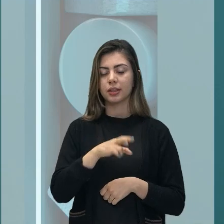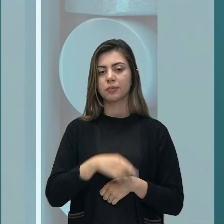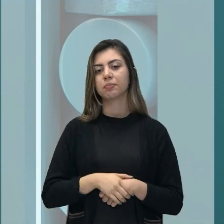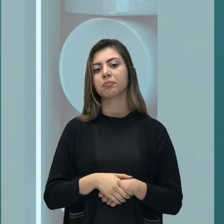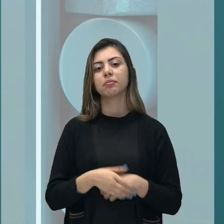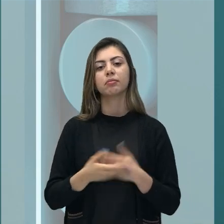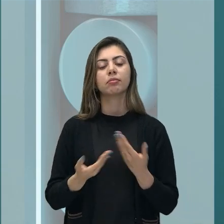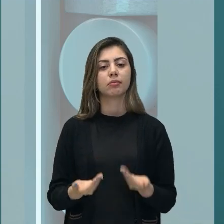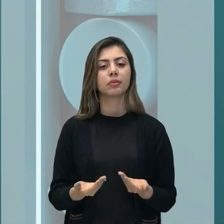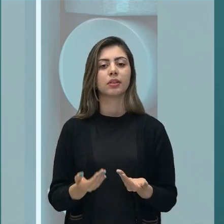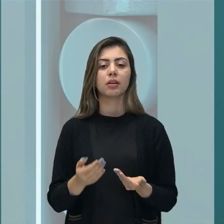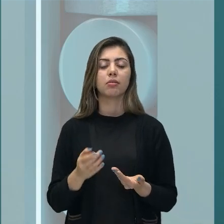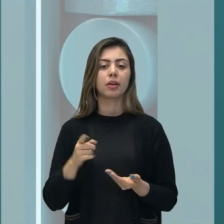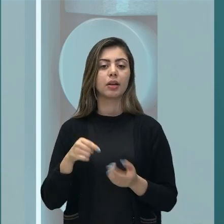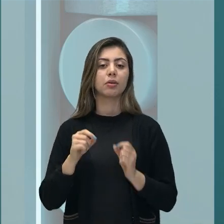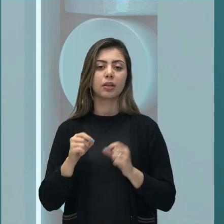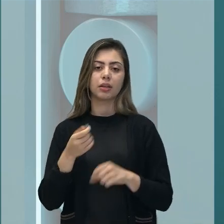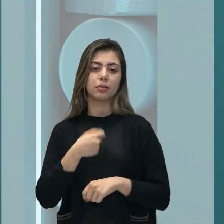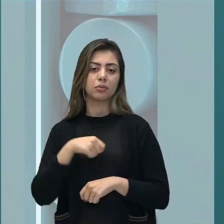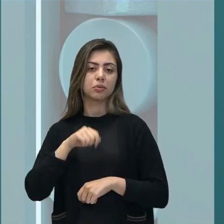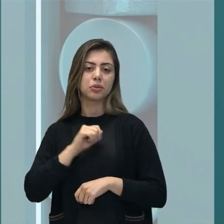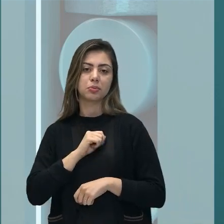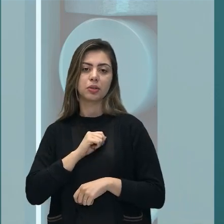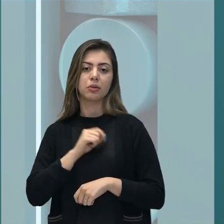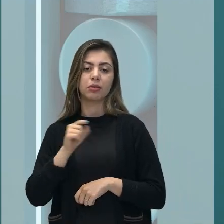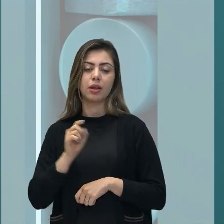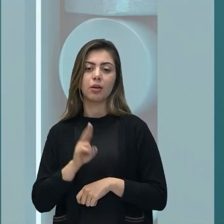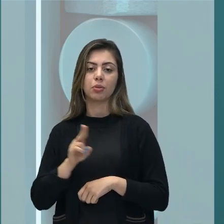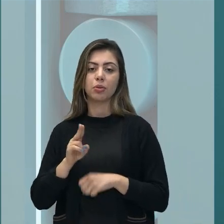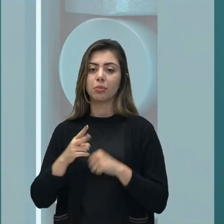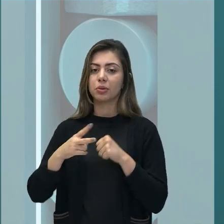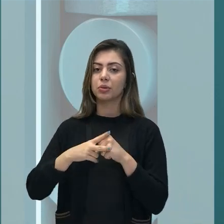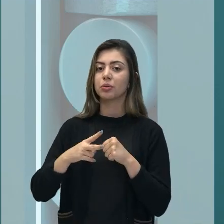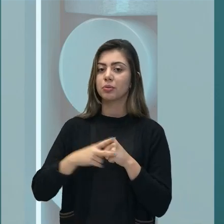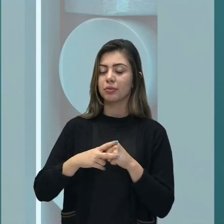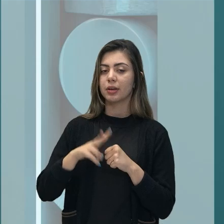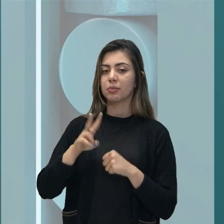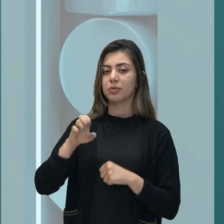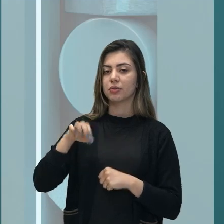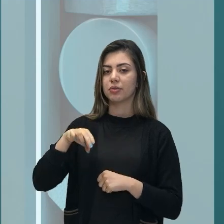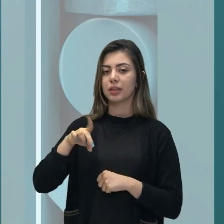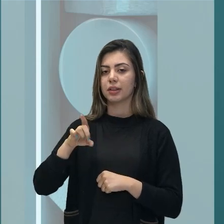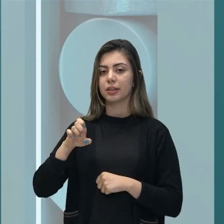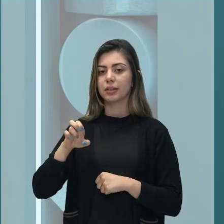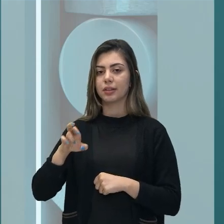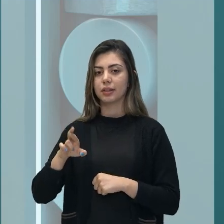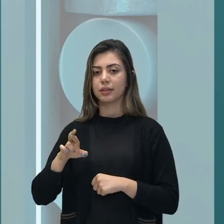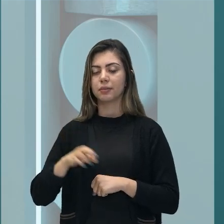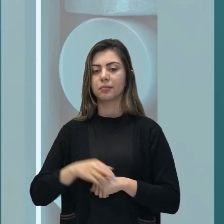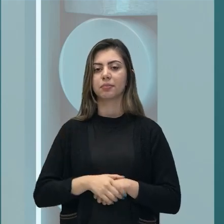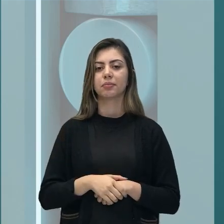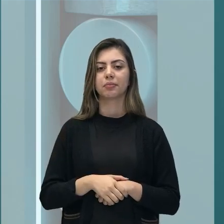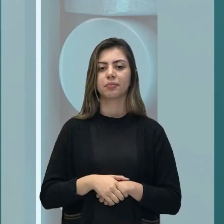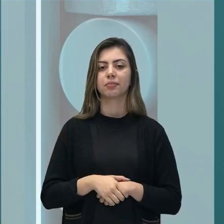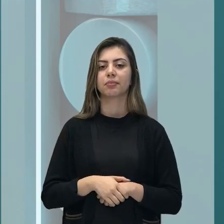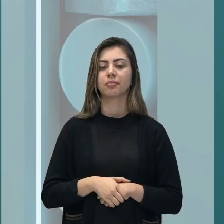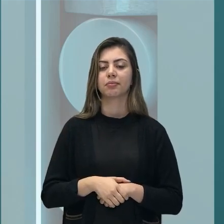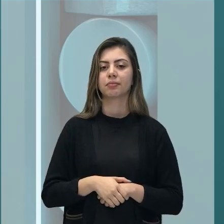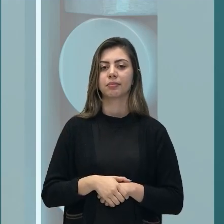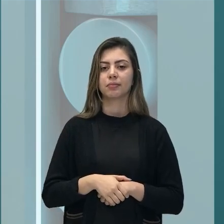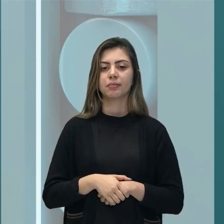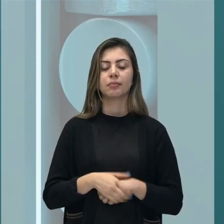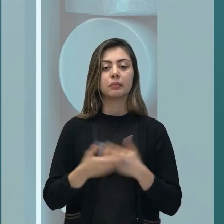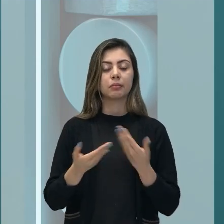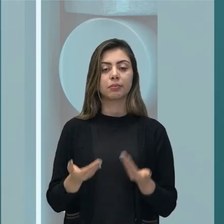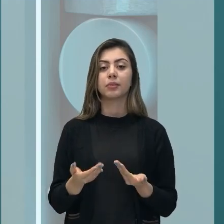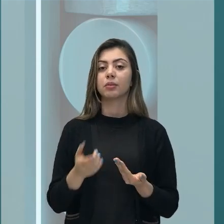é a raiz. No espanhol, o nome do verbo é vender e a raiz é bend, até o D, certo? Como